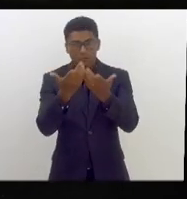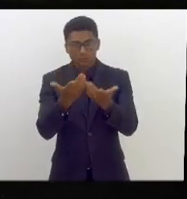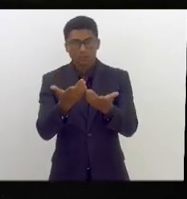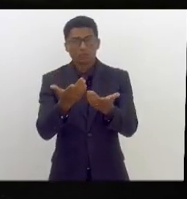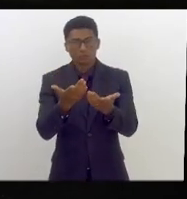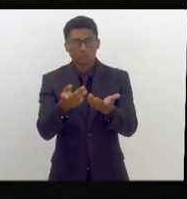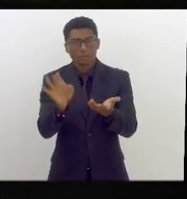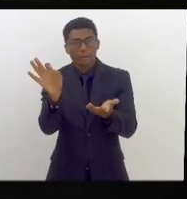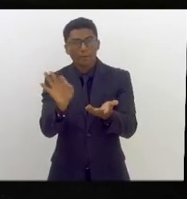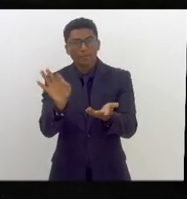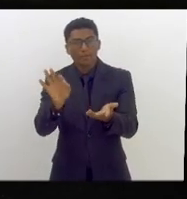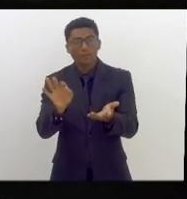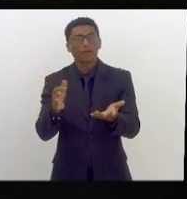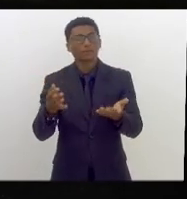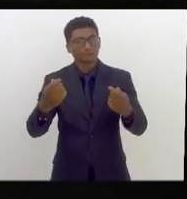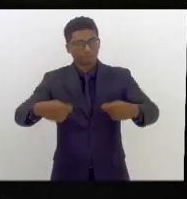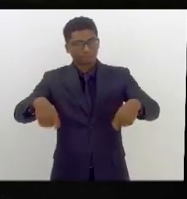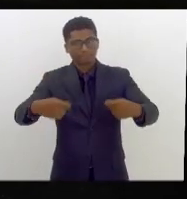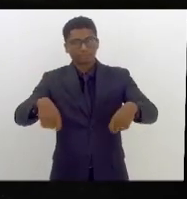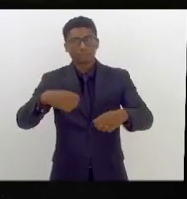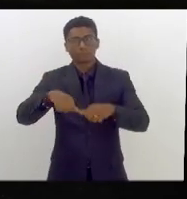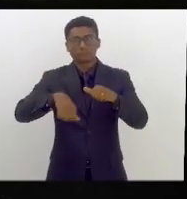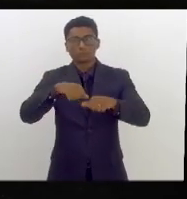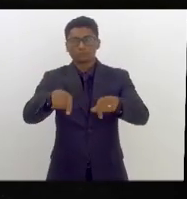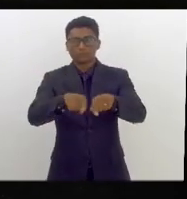e, finalmente, esse relatório ser